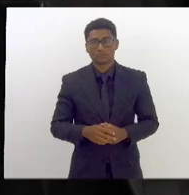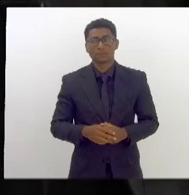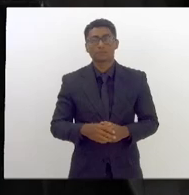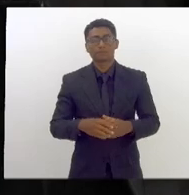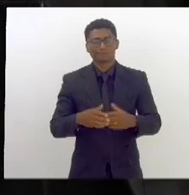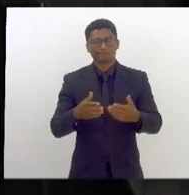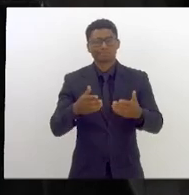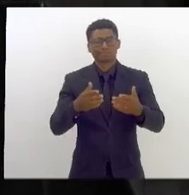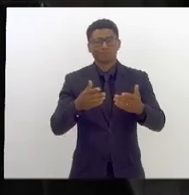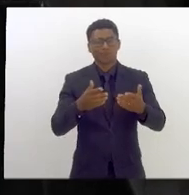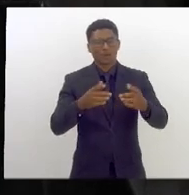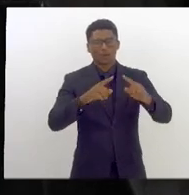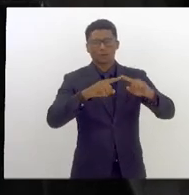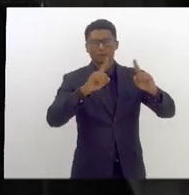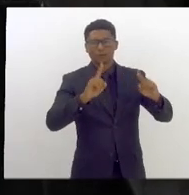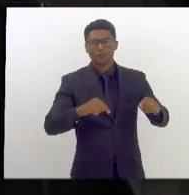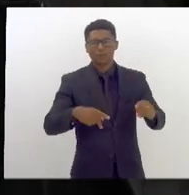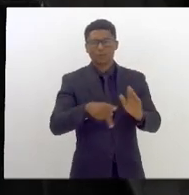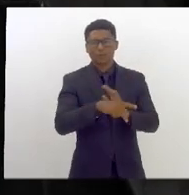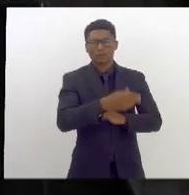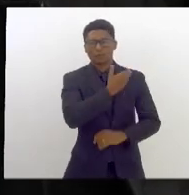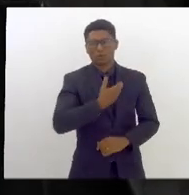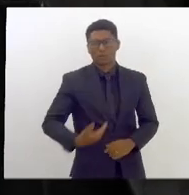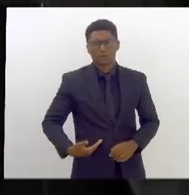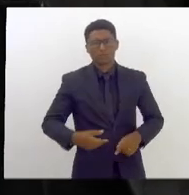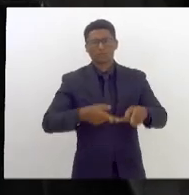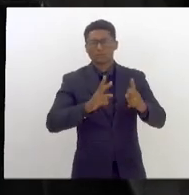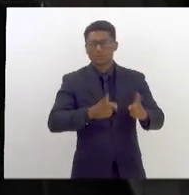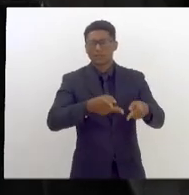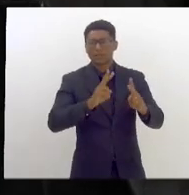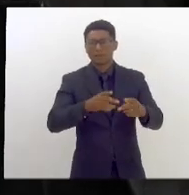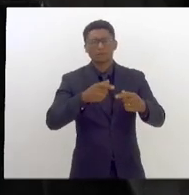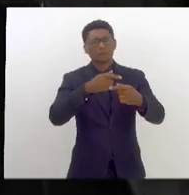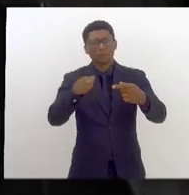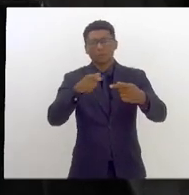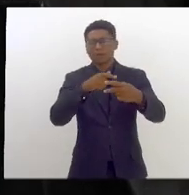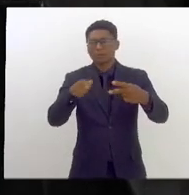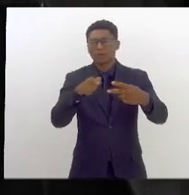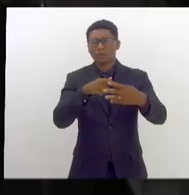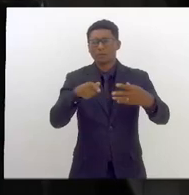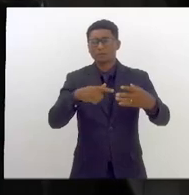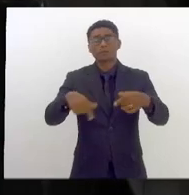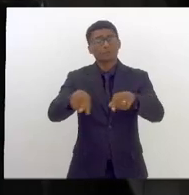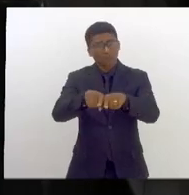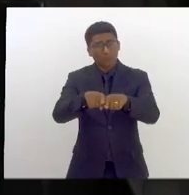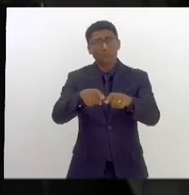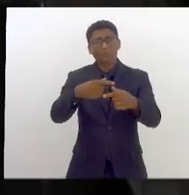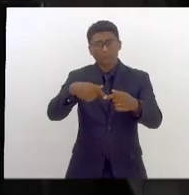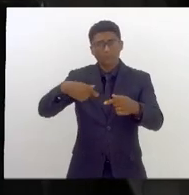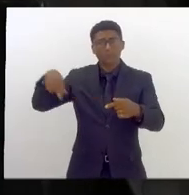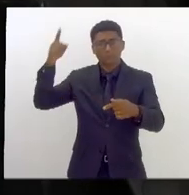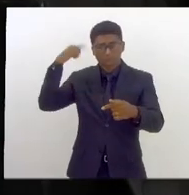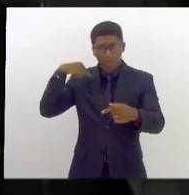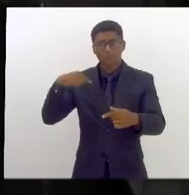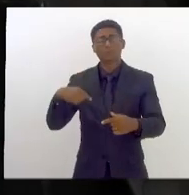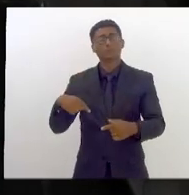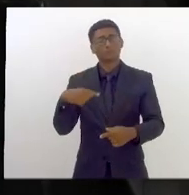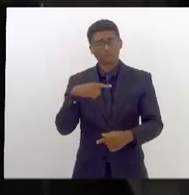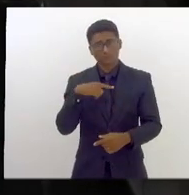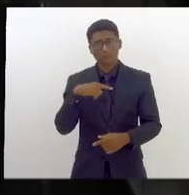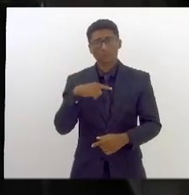agentes públicos Mas pode olhar no jornais é toda semana na semana anterior foi a